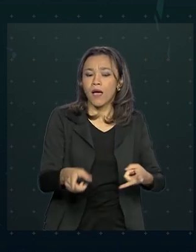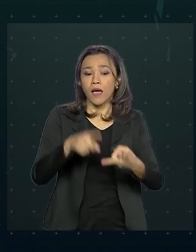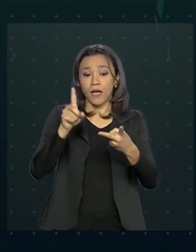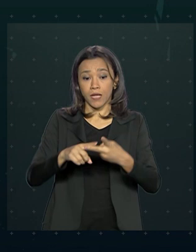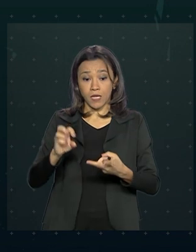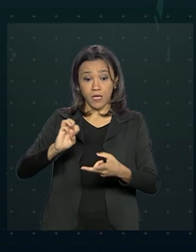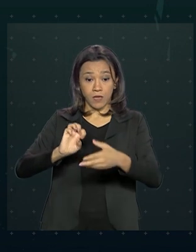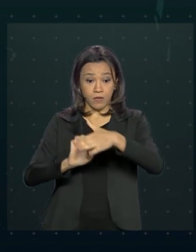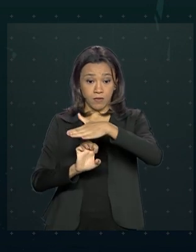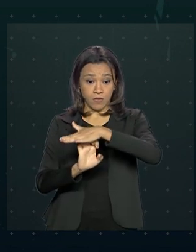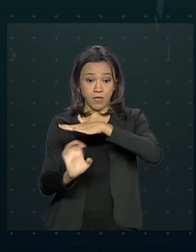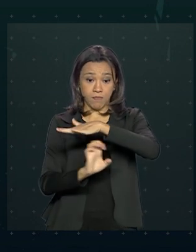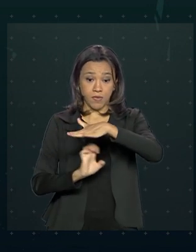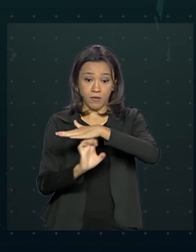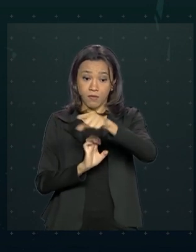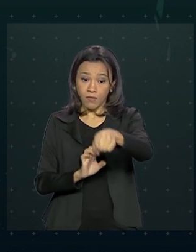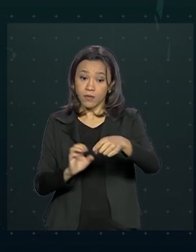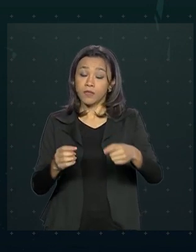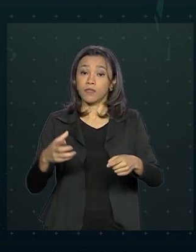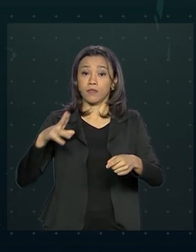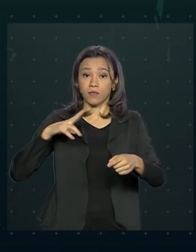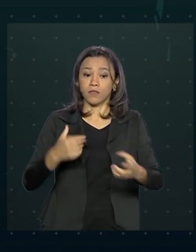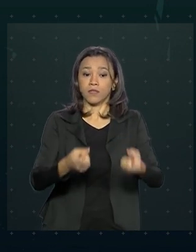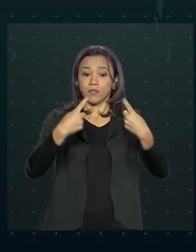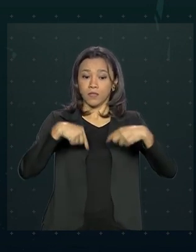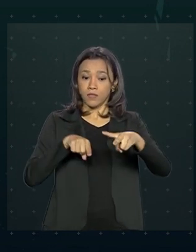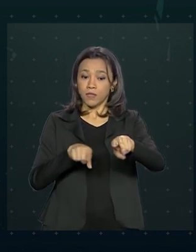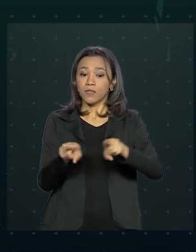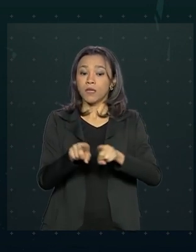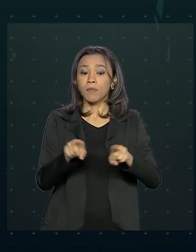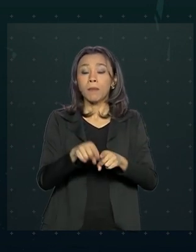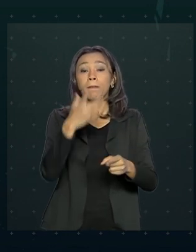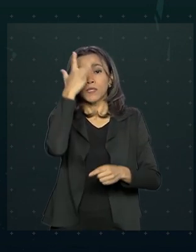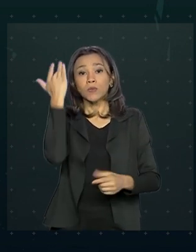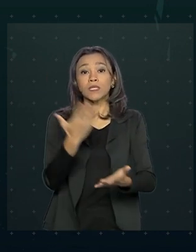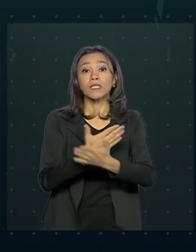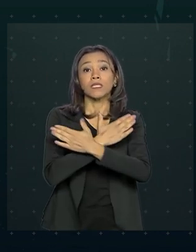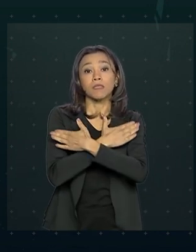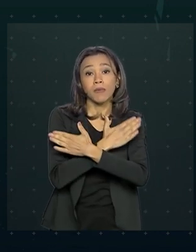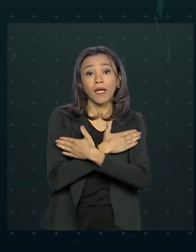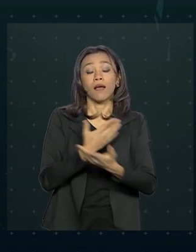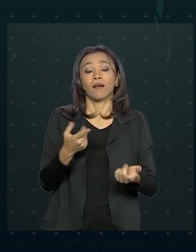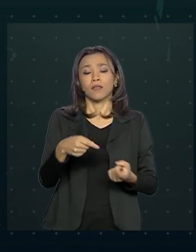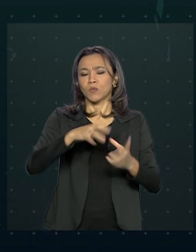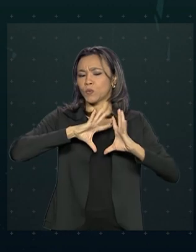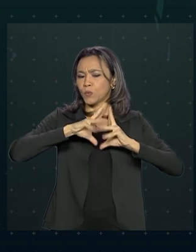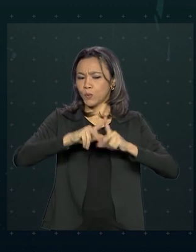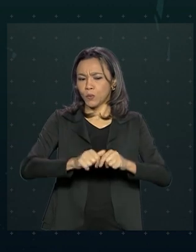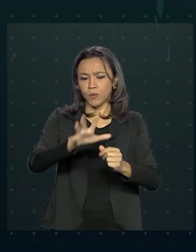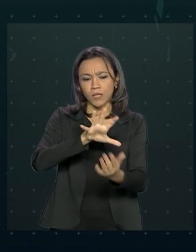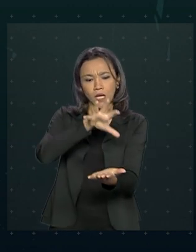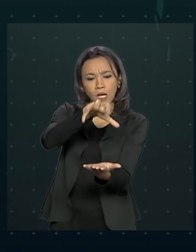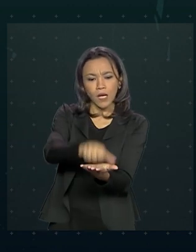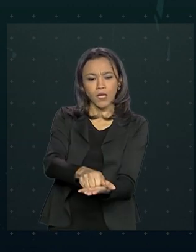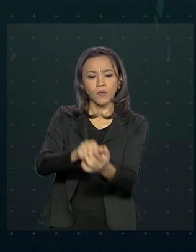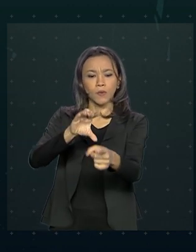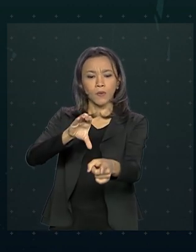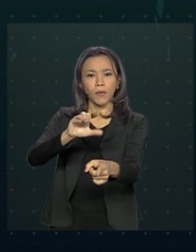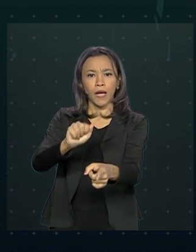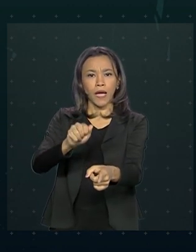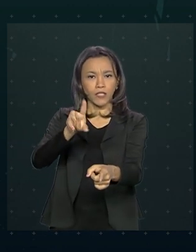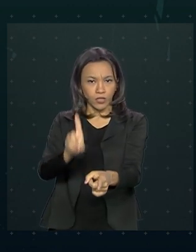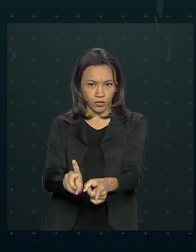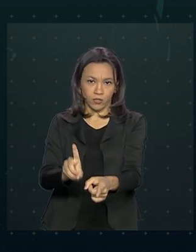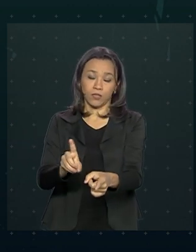contribuintes individuais da Previdência Social e desempregados, todos inscritos no Cadastro Único do Governo Federal.